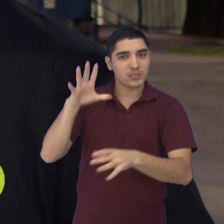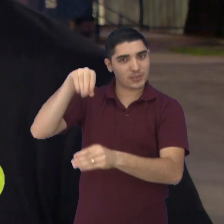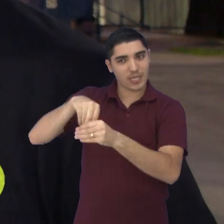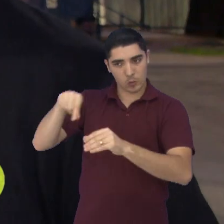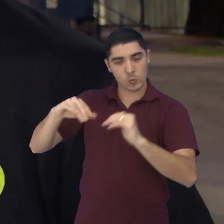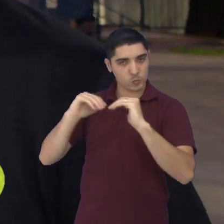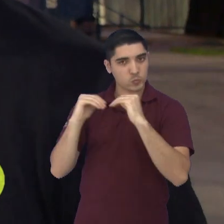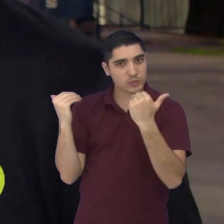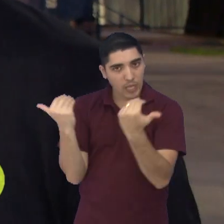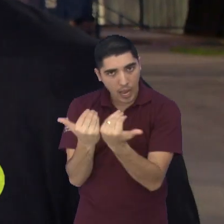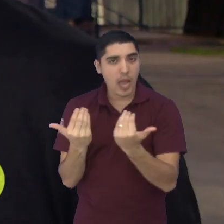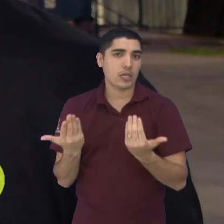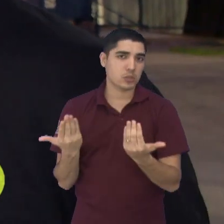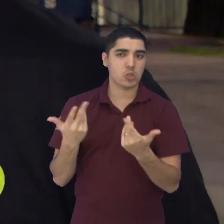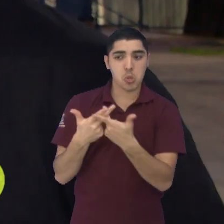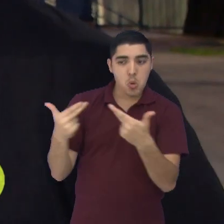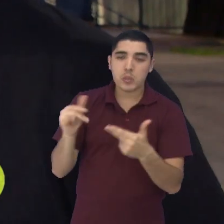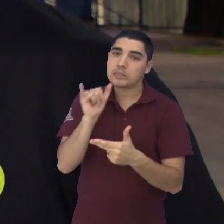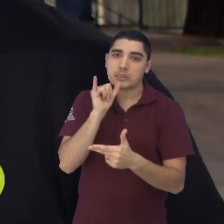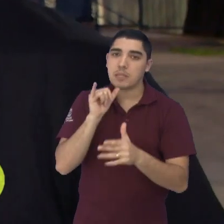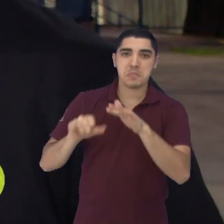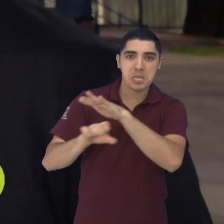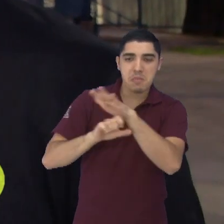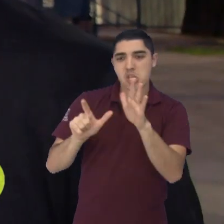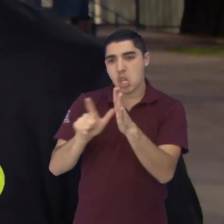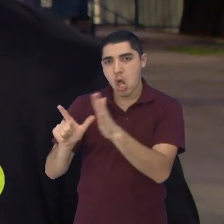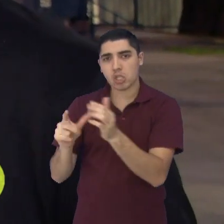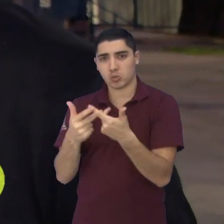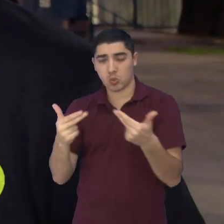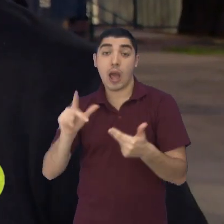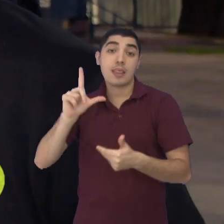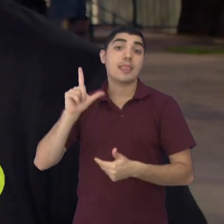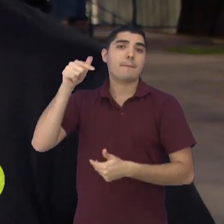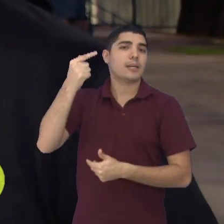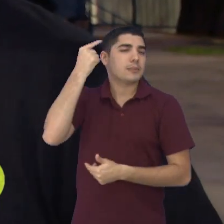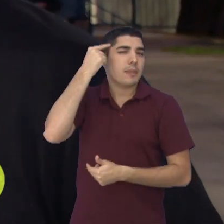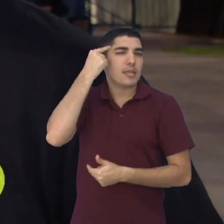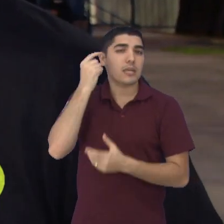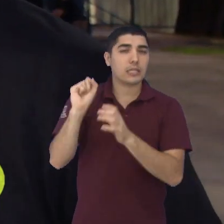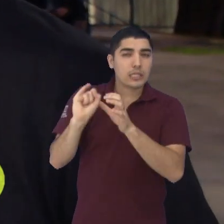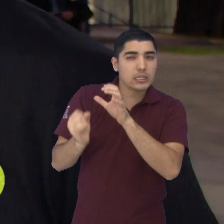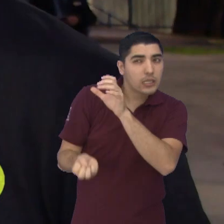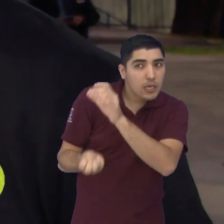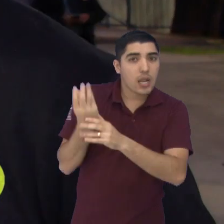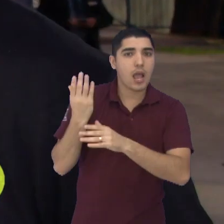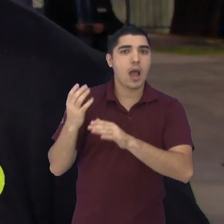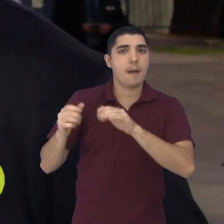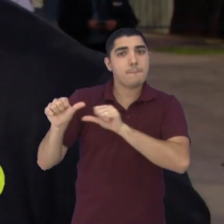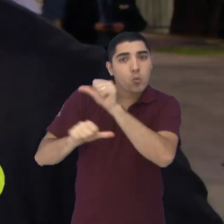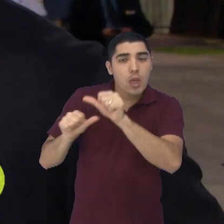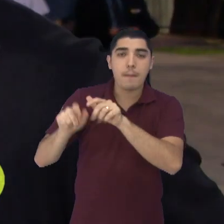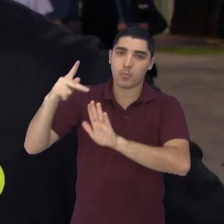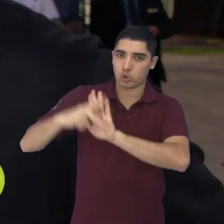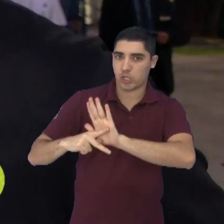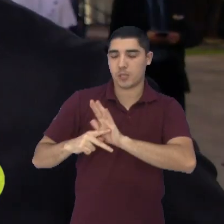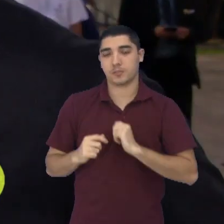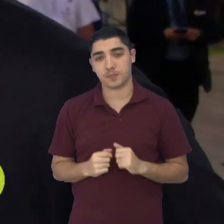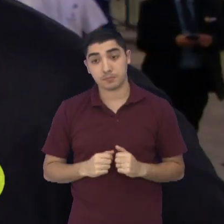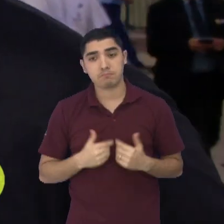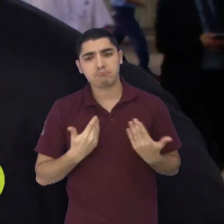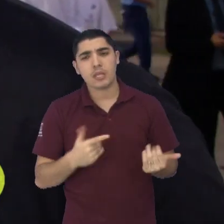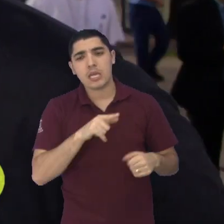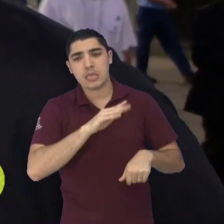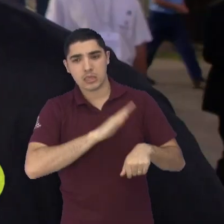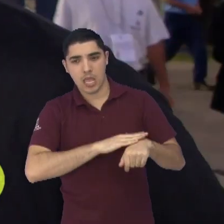Todas as partes comerciais, para depois a gente pensar em alguma mudança, em algum projeto mais específico. Quanto à questão de prazos,